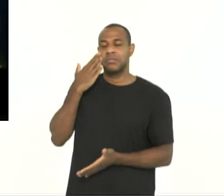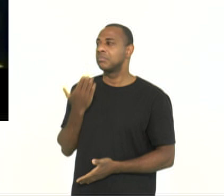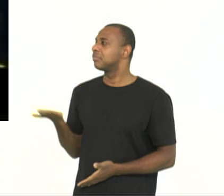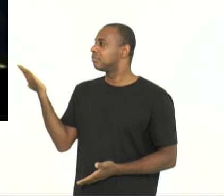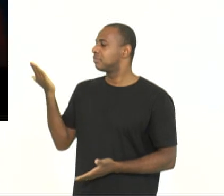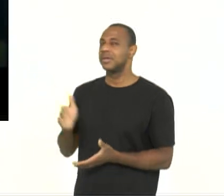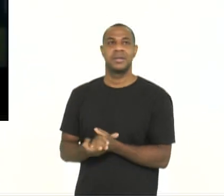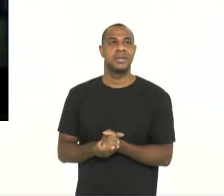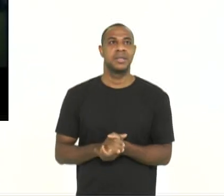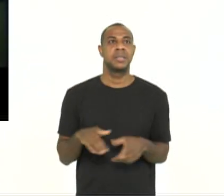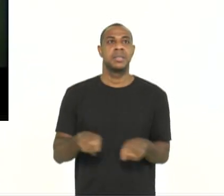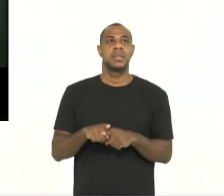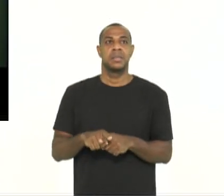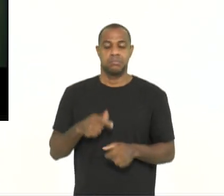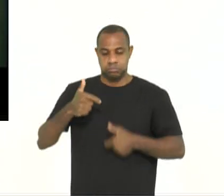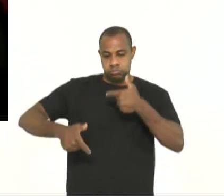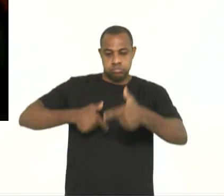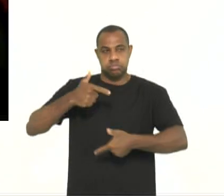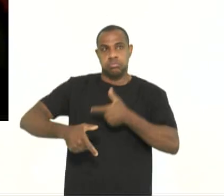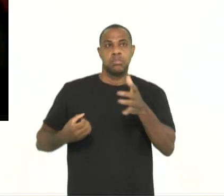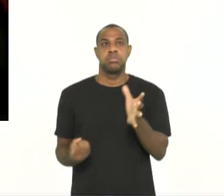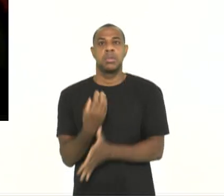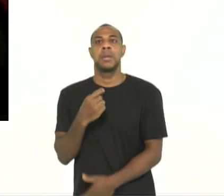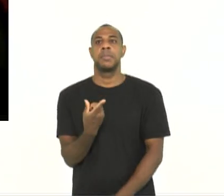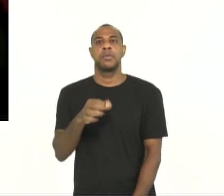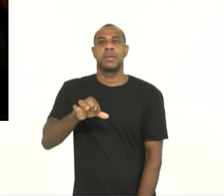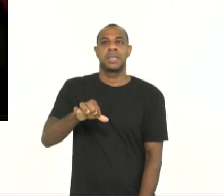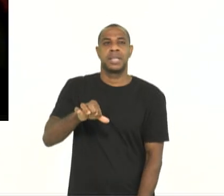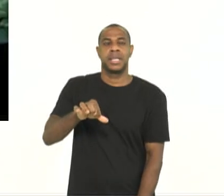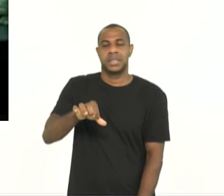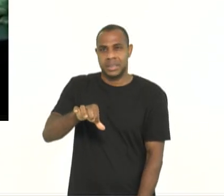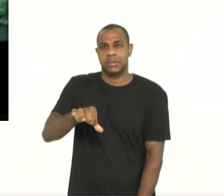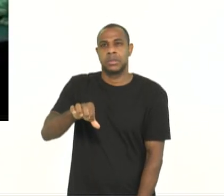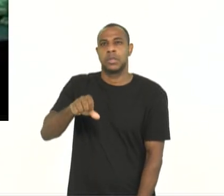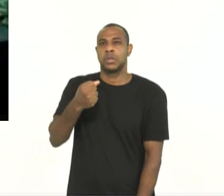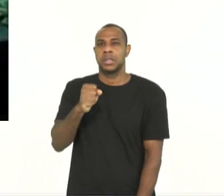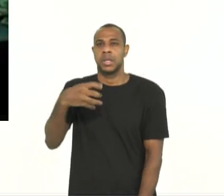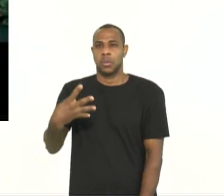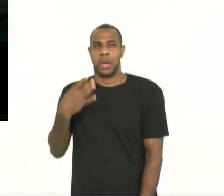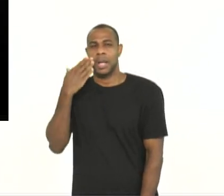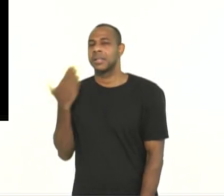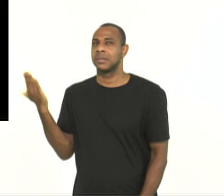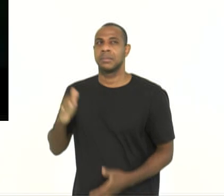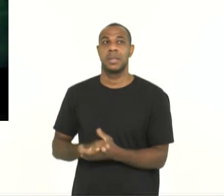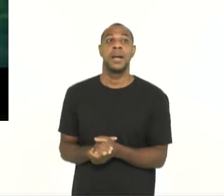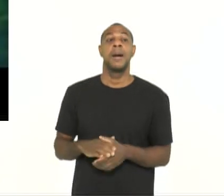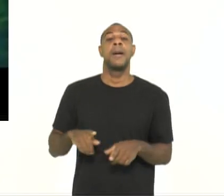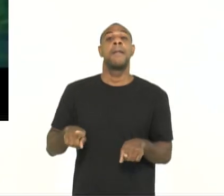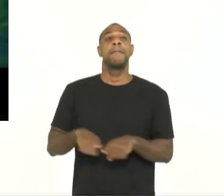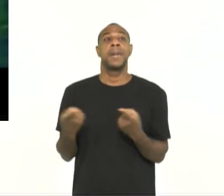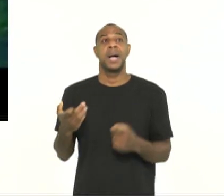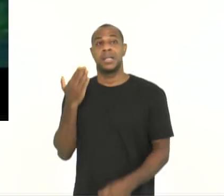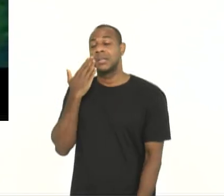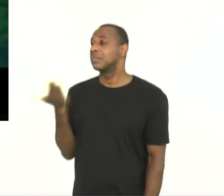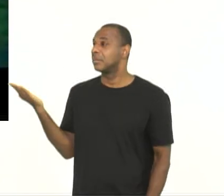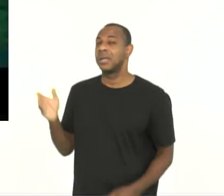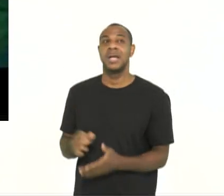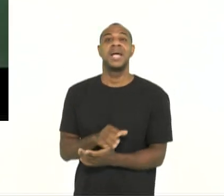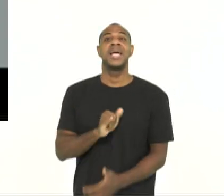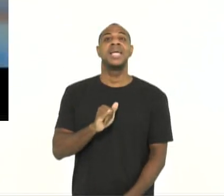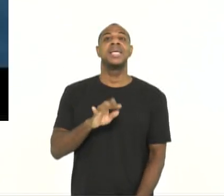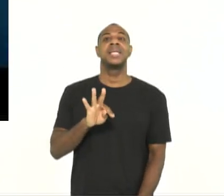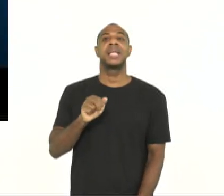delas entrou em operação em 1984. Mas, pela sua eficiência, Itaipu